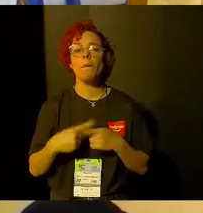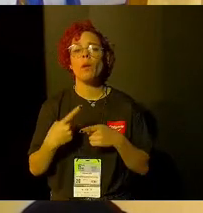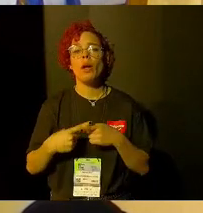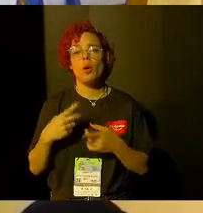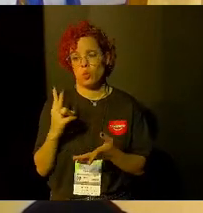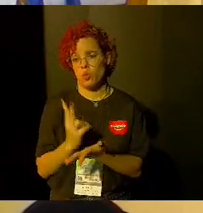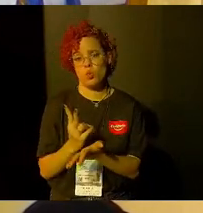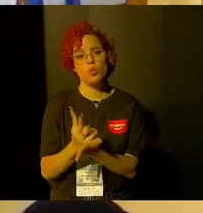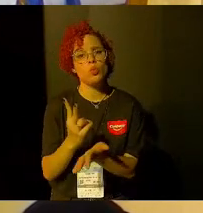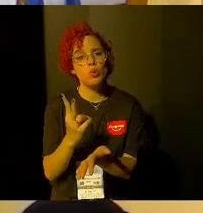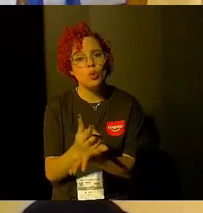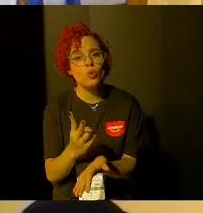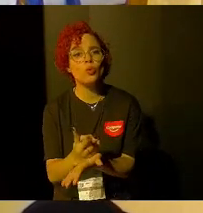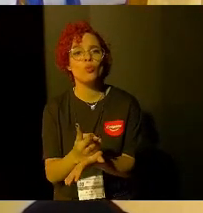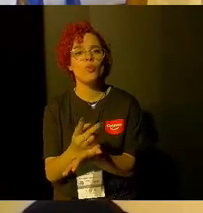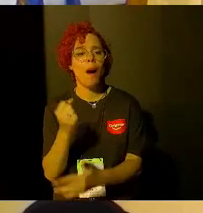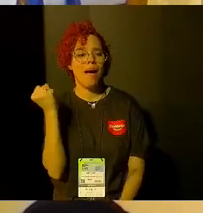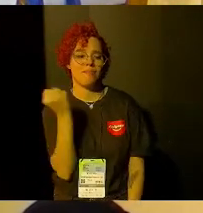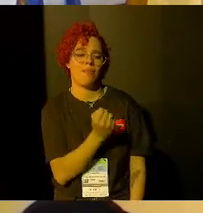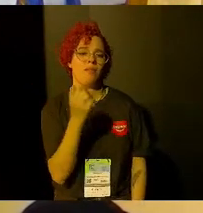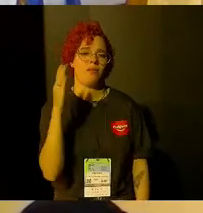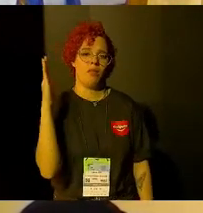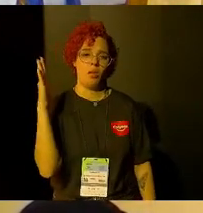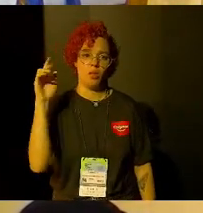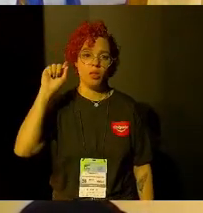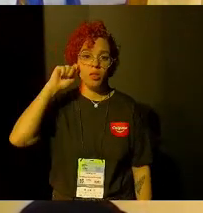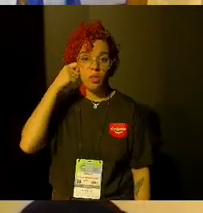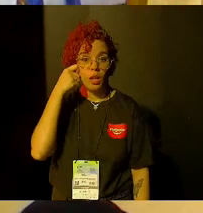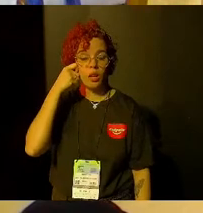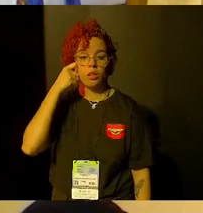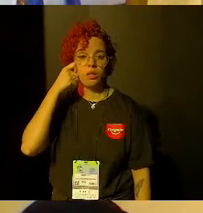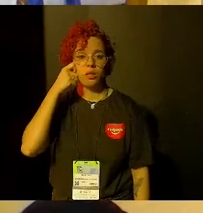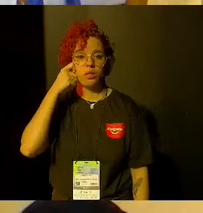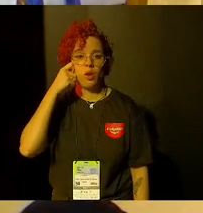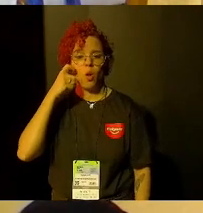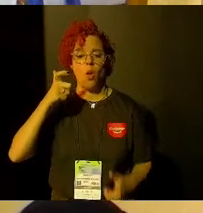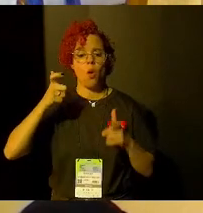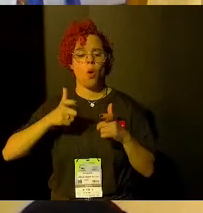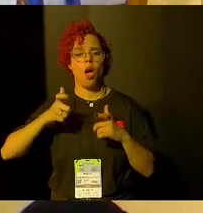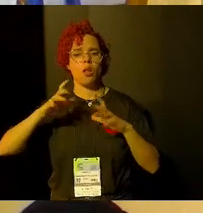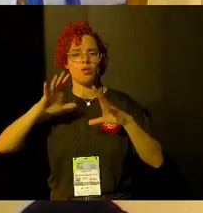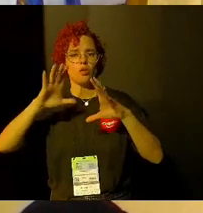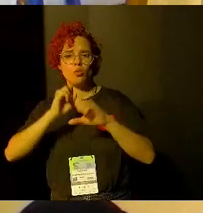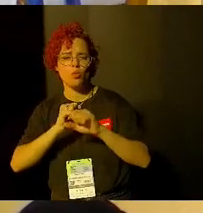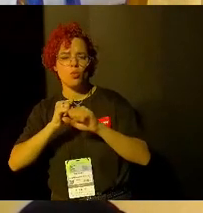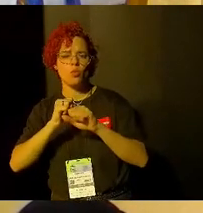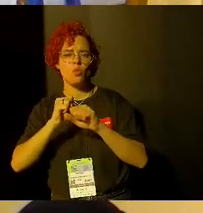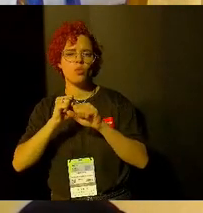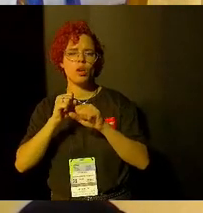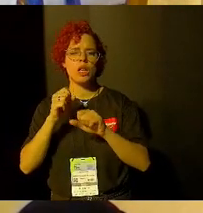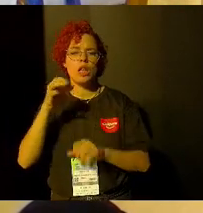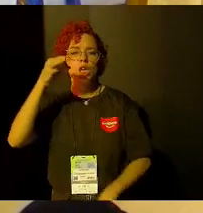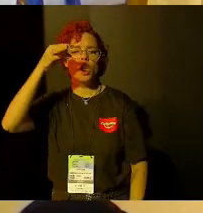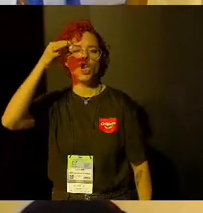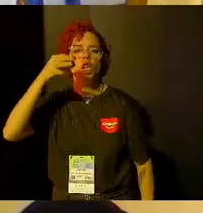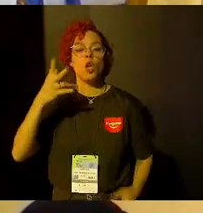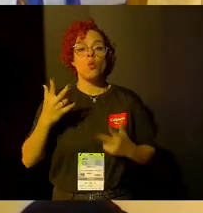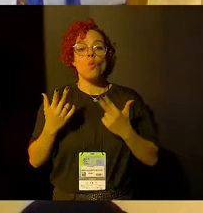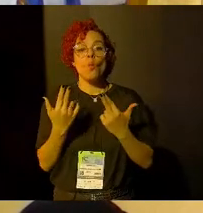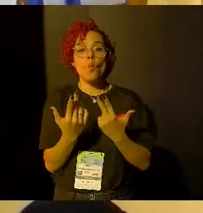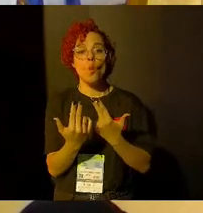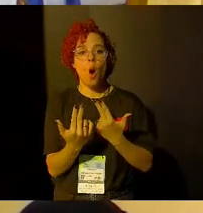são nos becos noturnos em lugares escuros e ermos exatamente como em